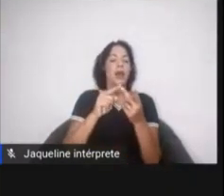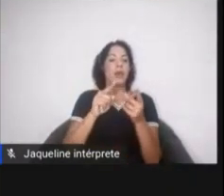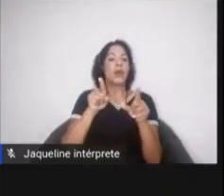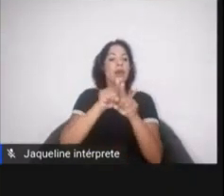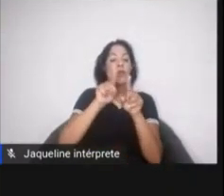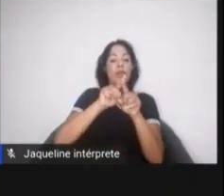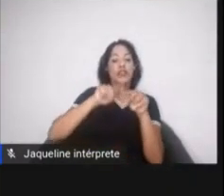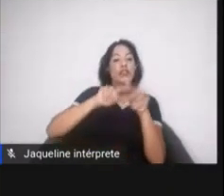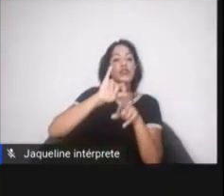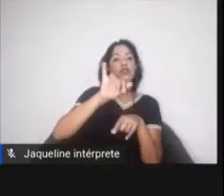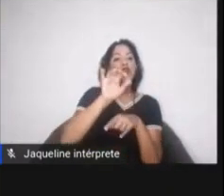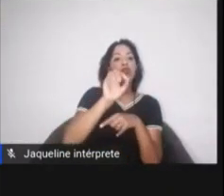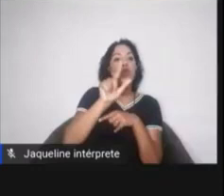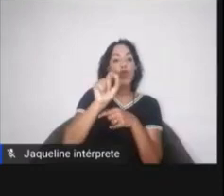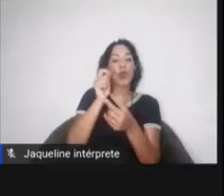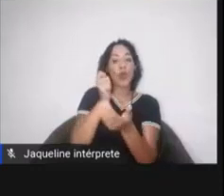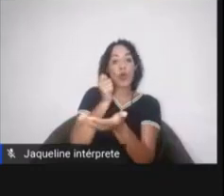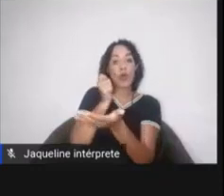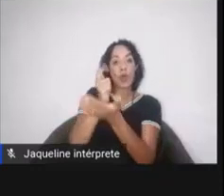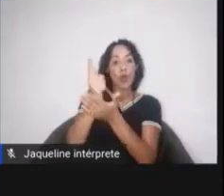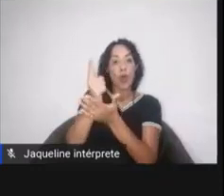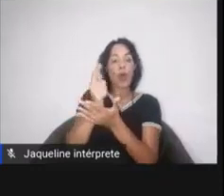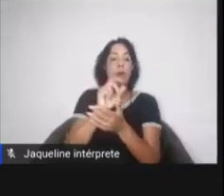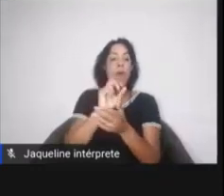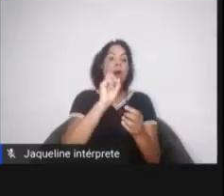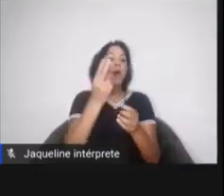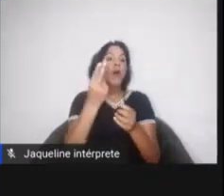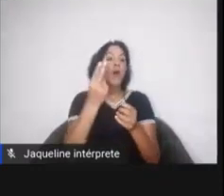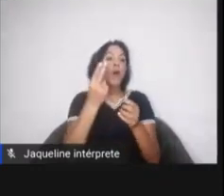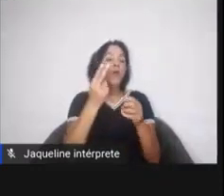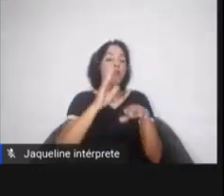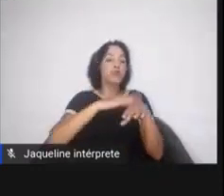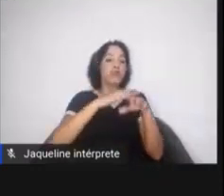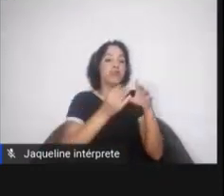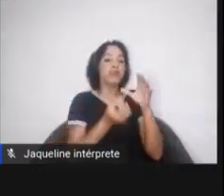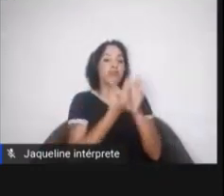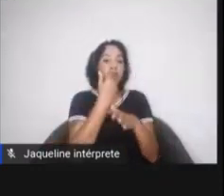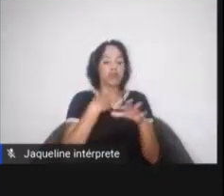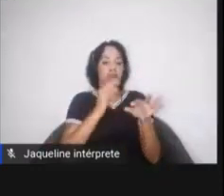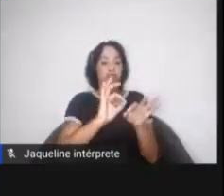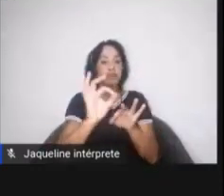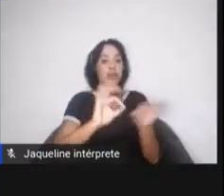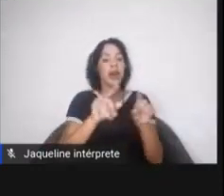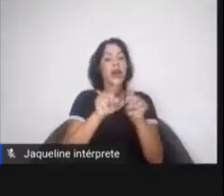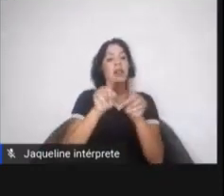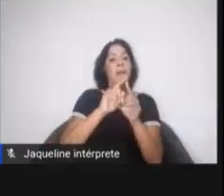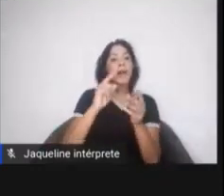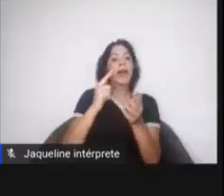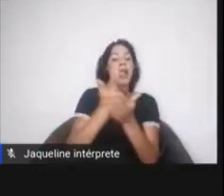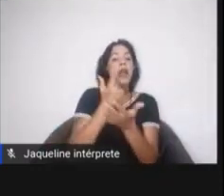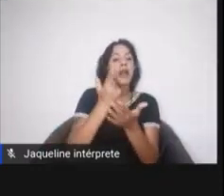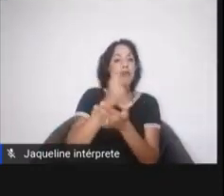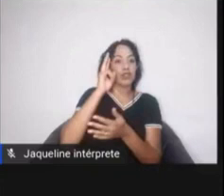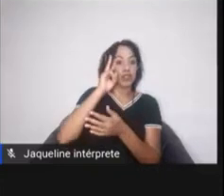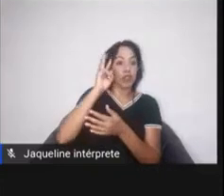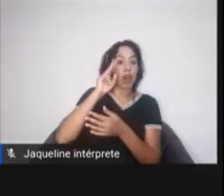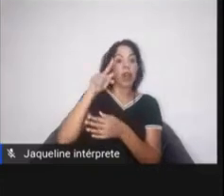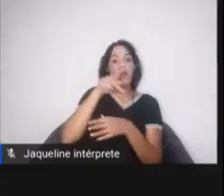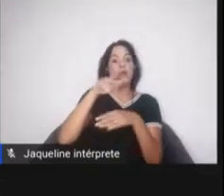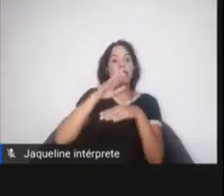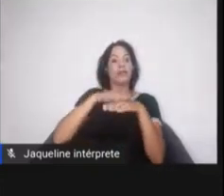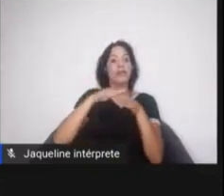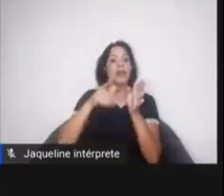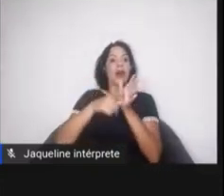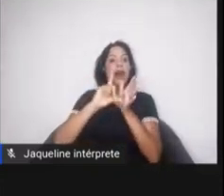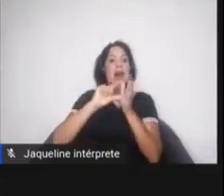ou produzidos em livros de história. Muitas vezes o professor ele refaz esse seu material,